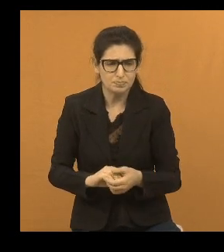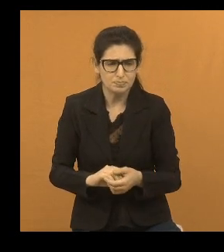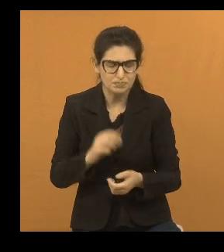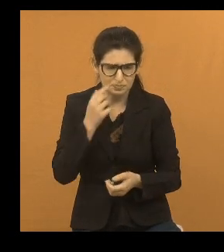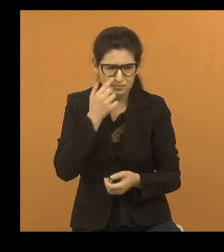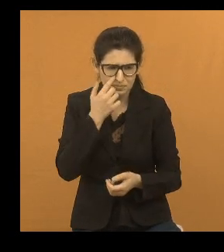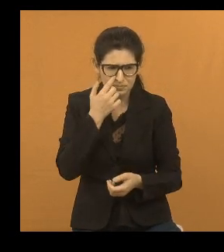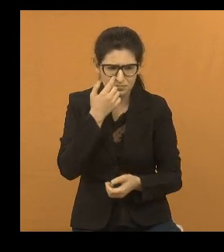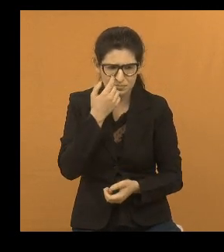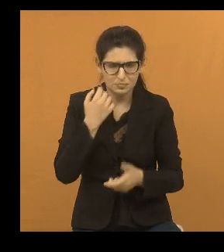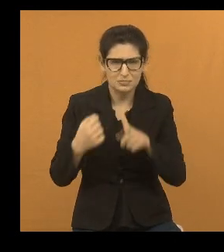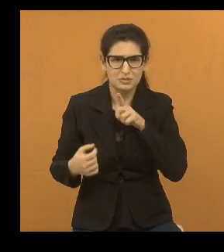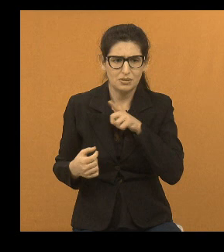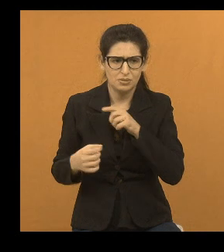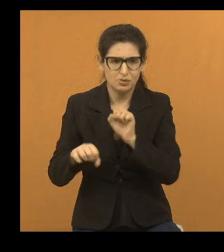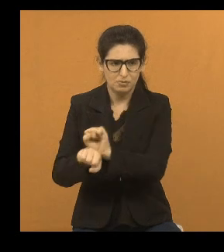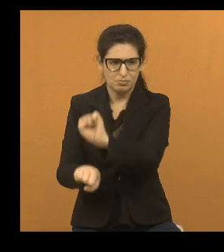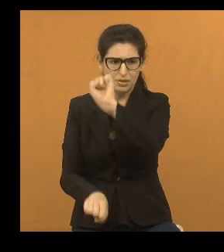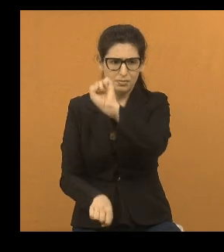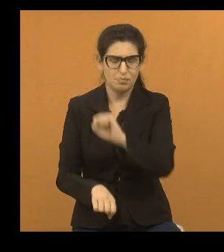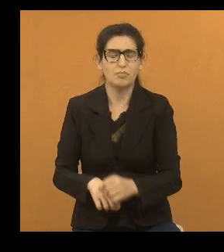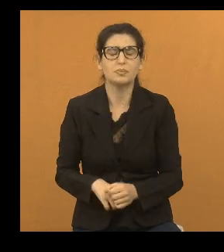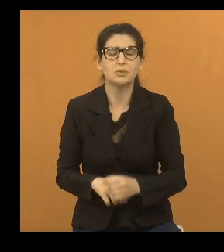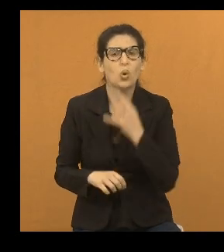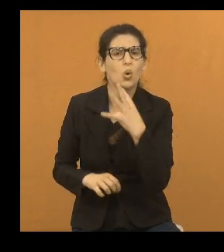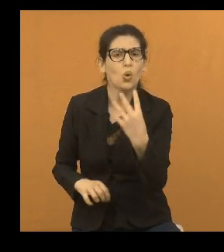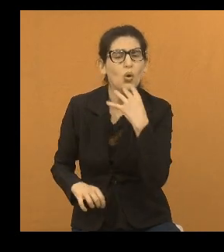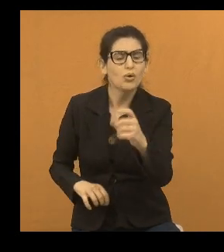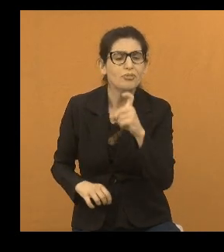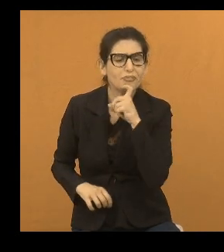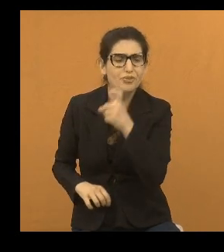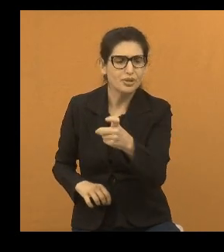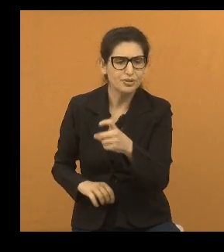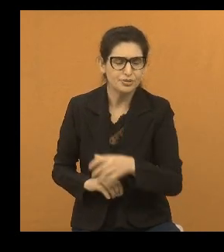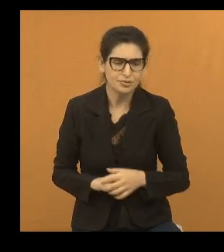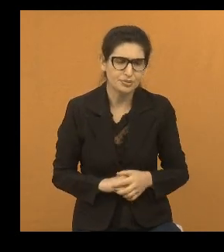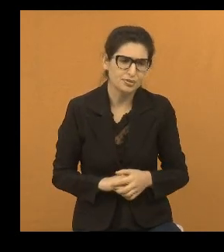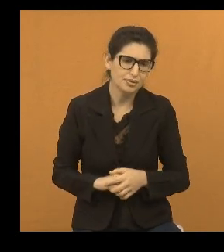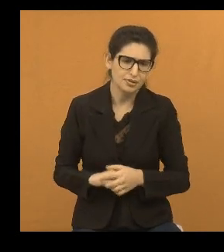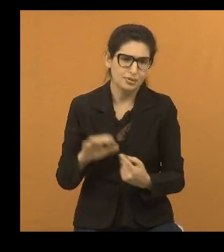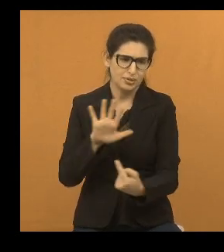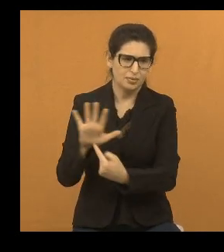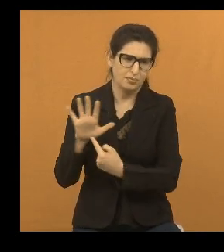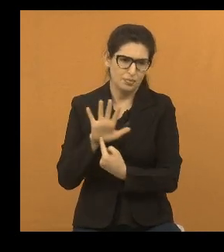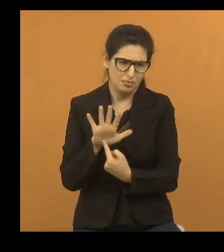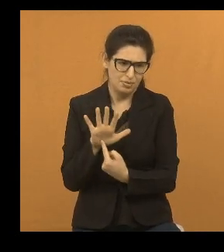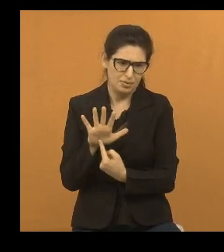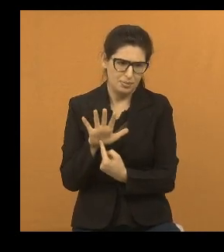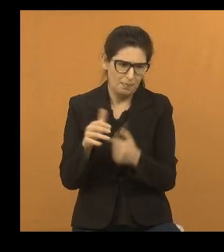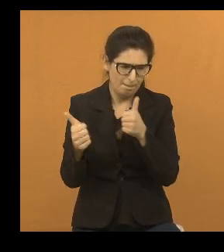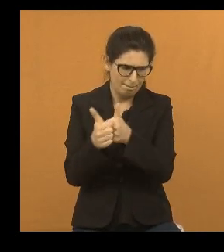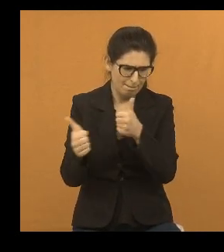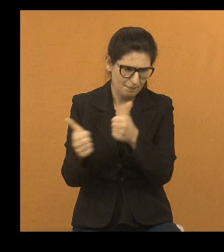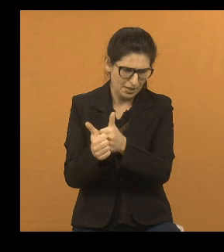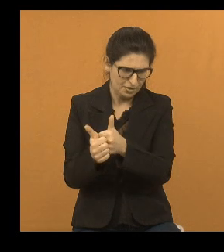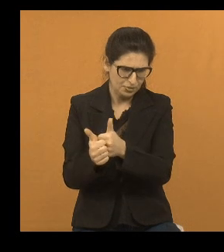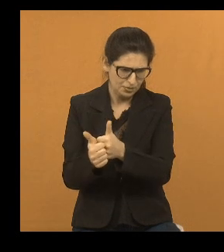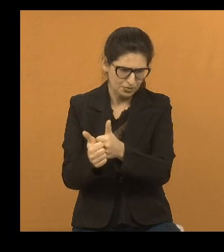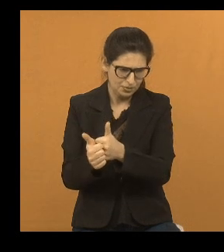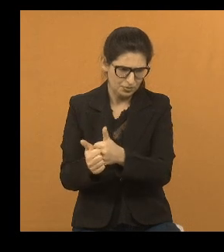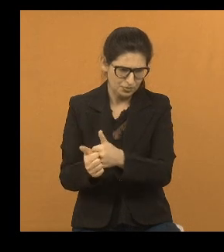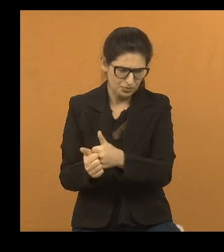a gente tem um mapa onde esse verde que aparece próximo ao Parque dos